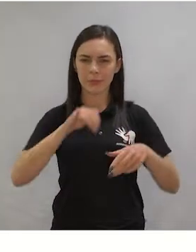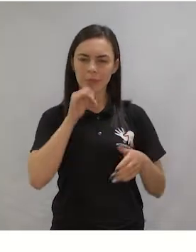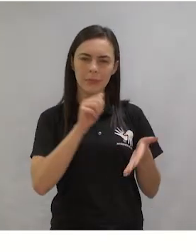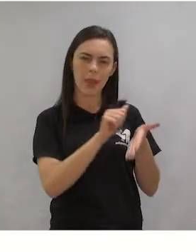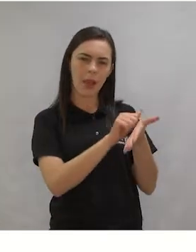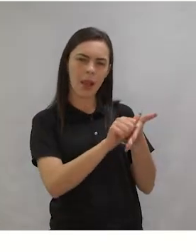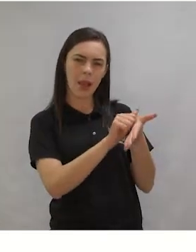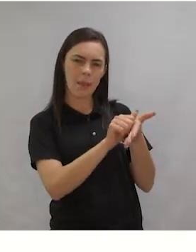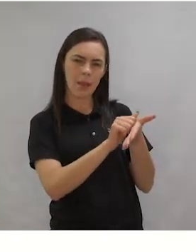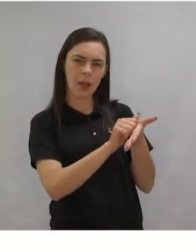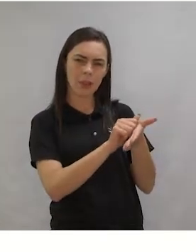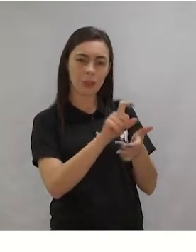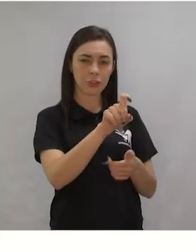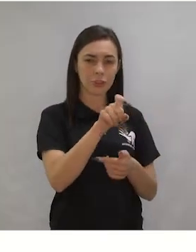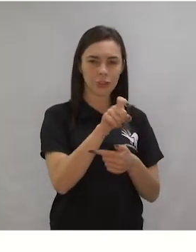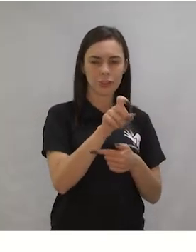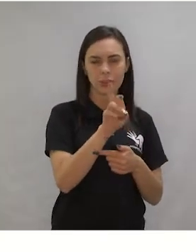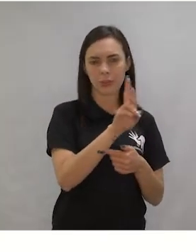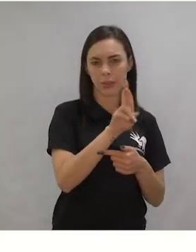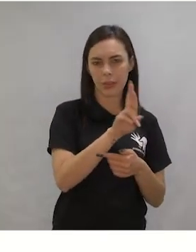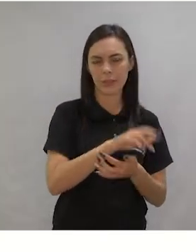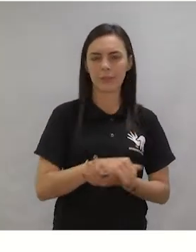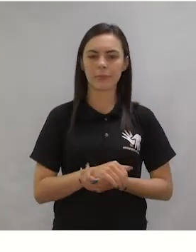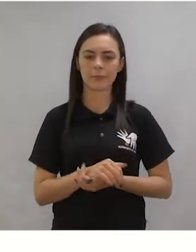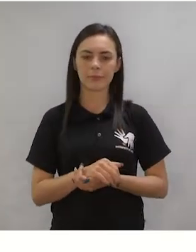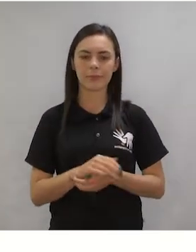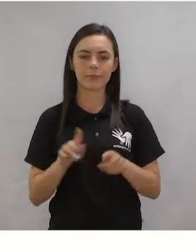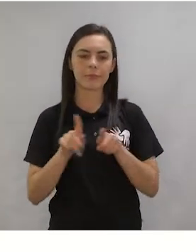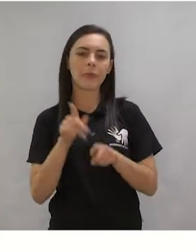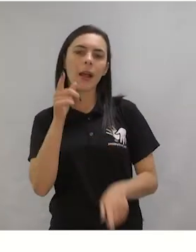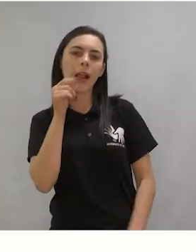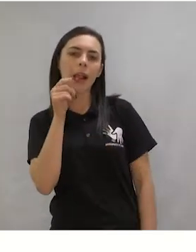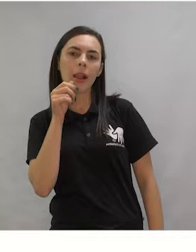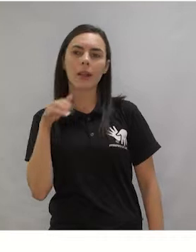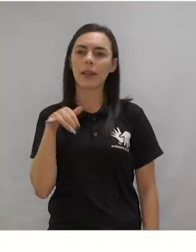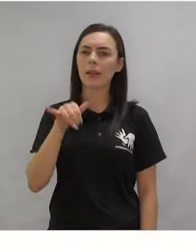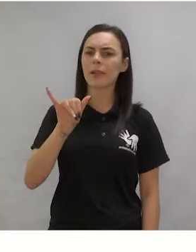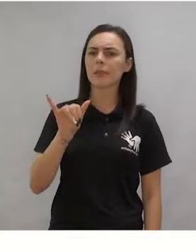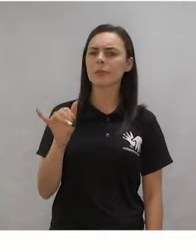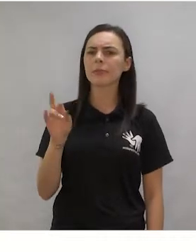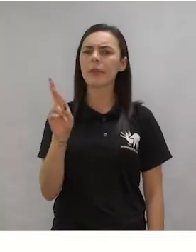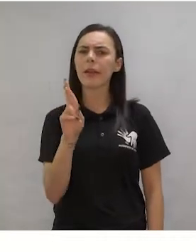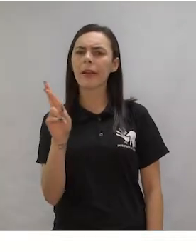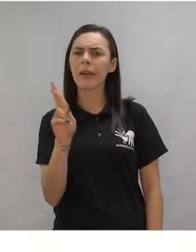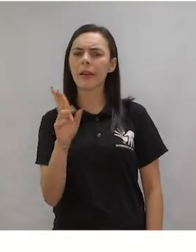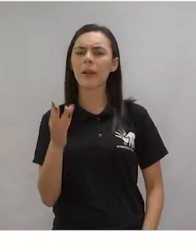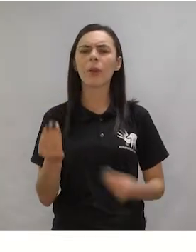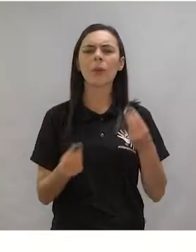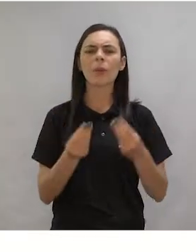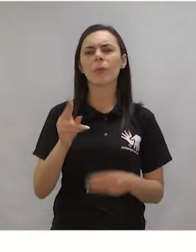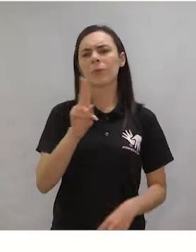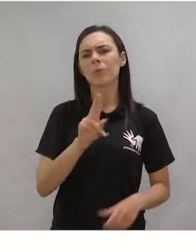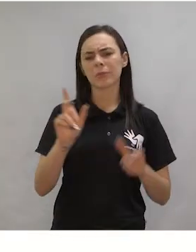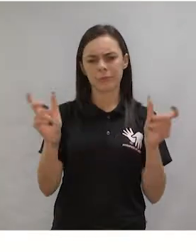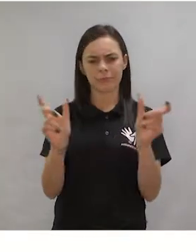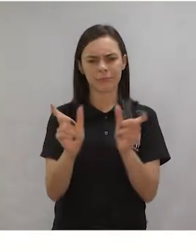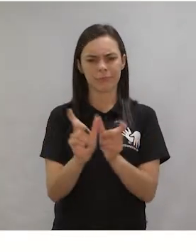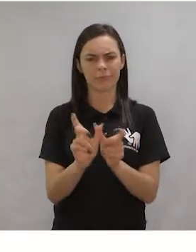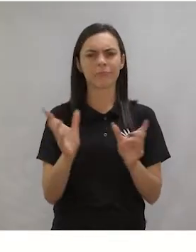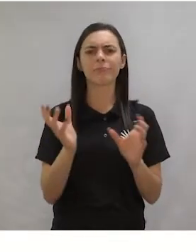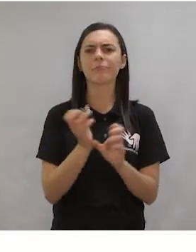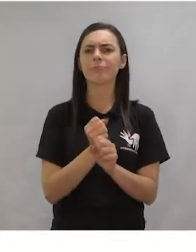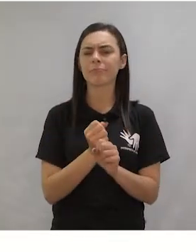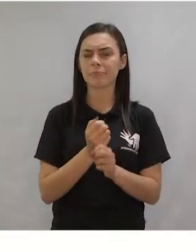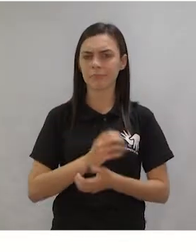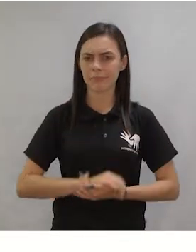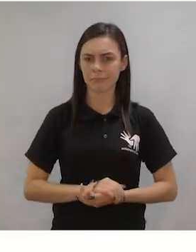X reais e o lápis custar Y reais, qual expressão representa o total a ser